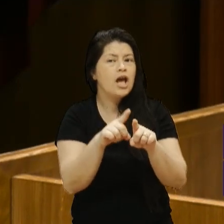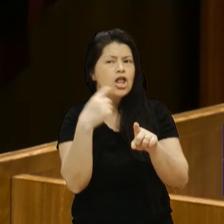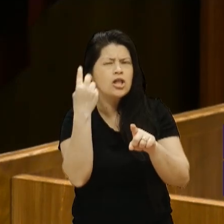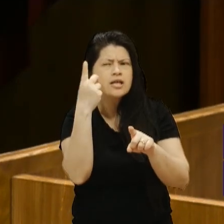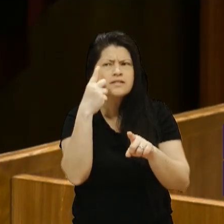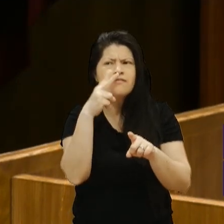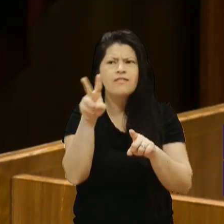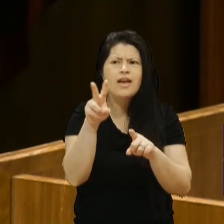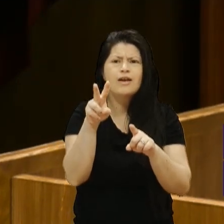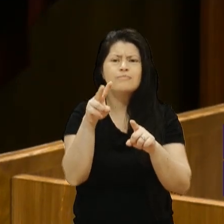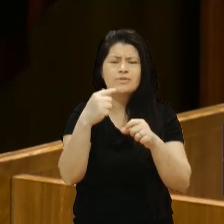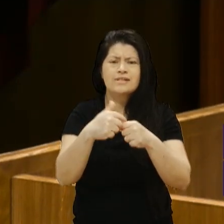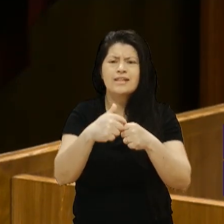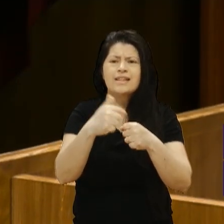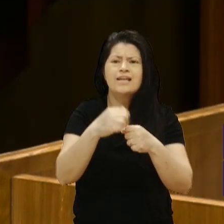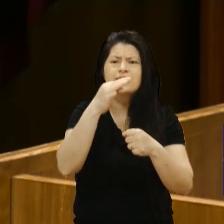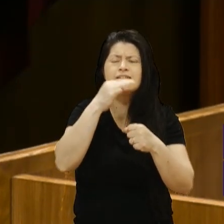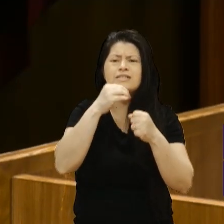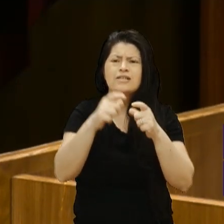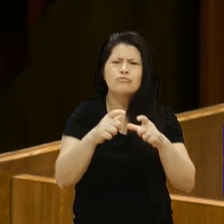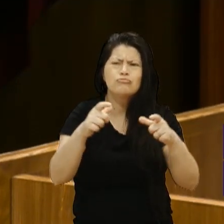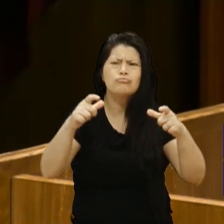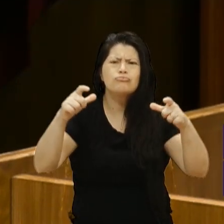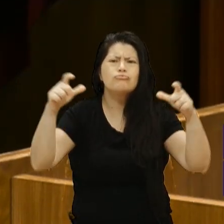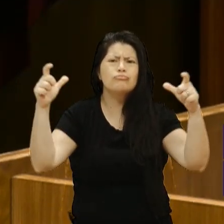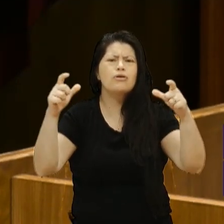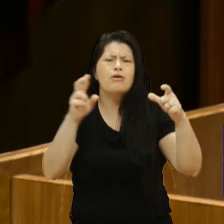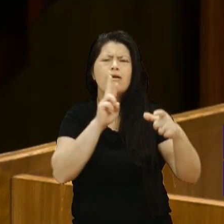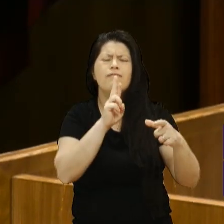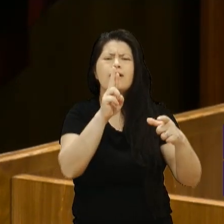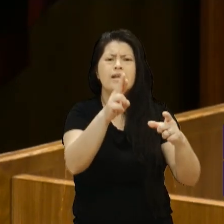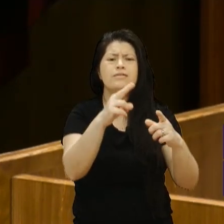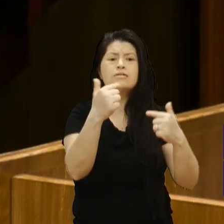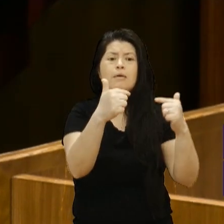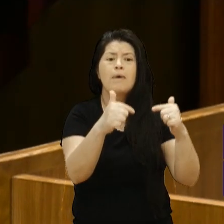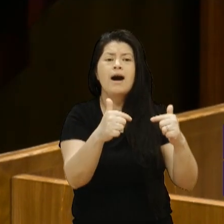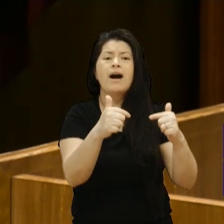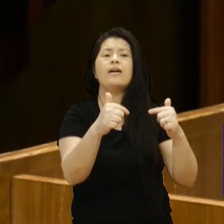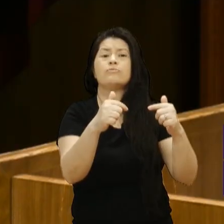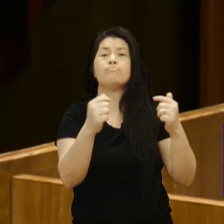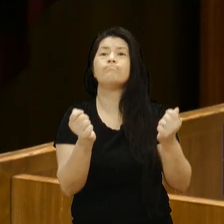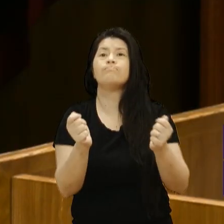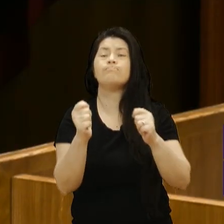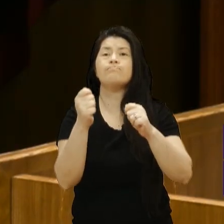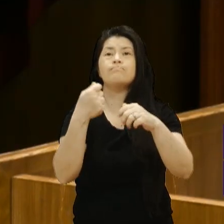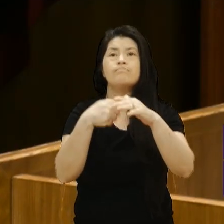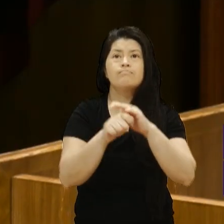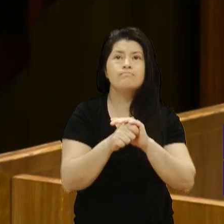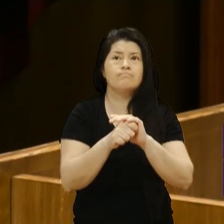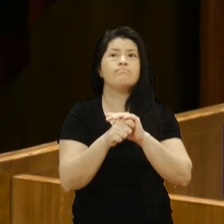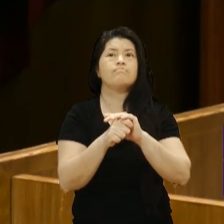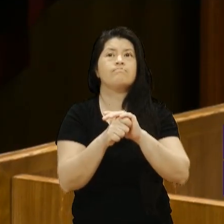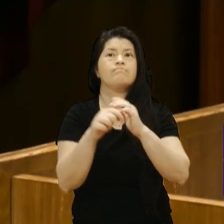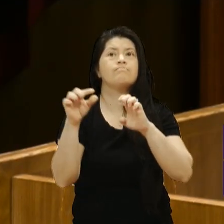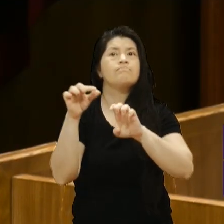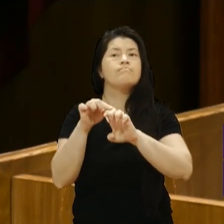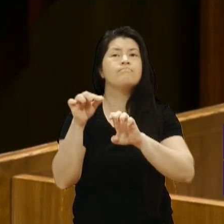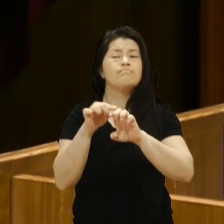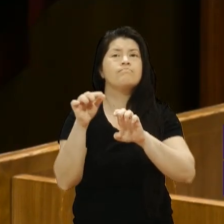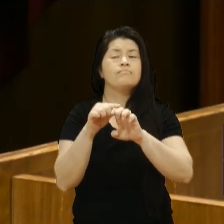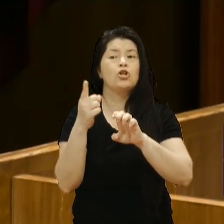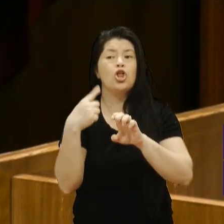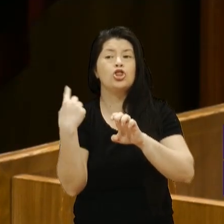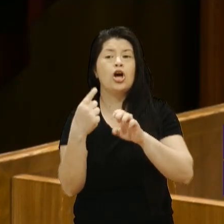crescer, transformar-se e tornar-se uma referência de trabalho e empreendedorismo. E procuramos fazer a nossa parte nessa